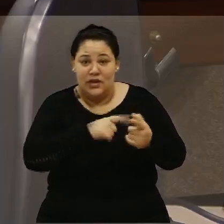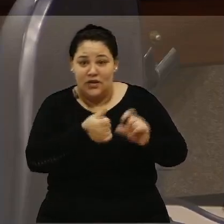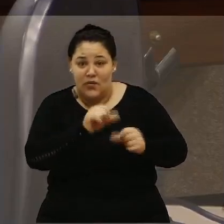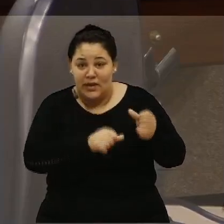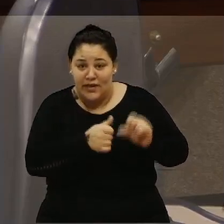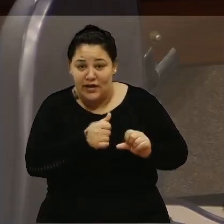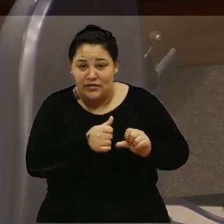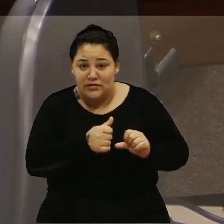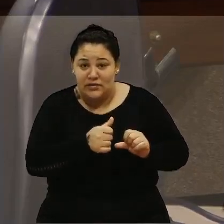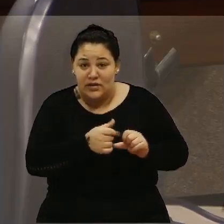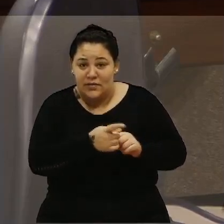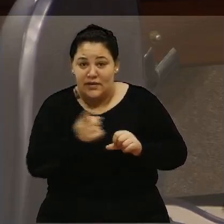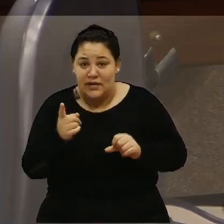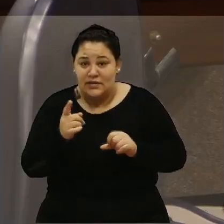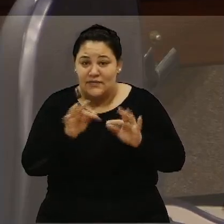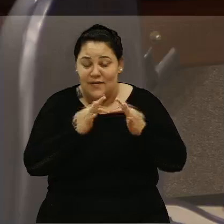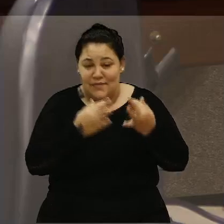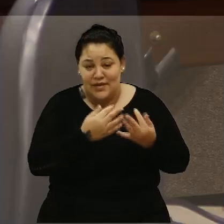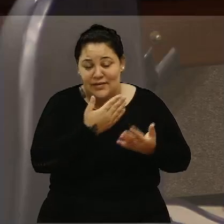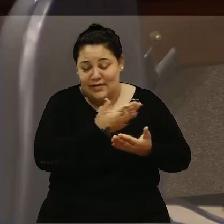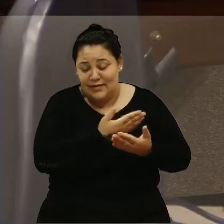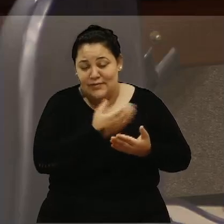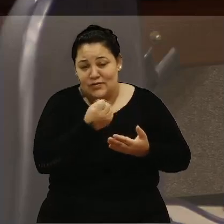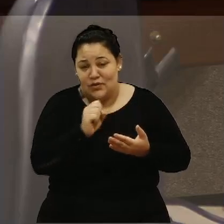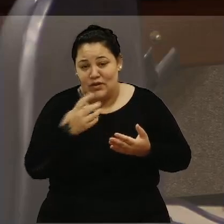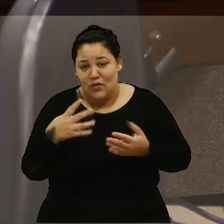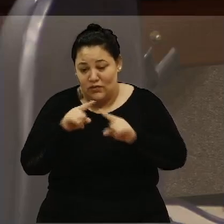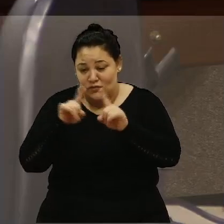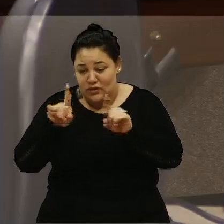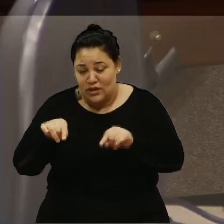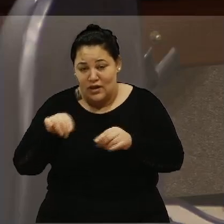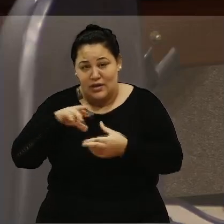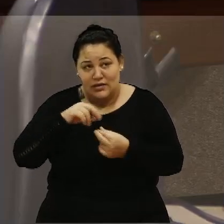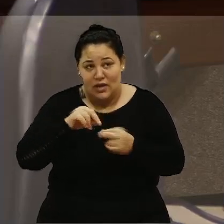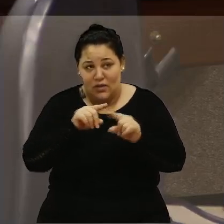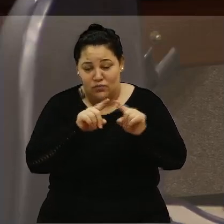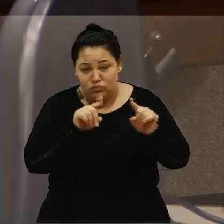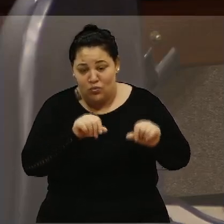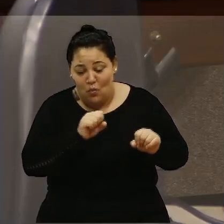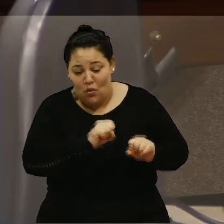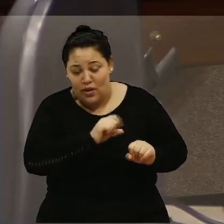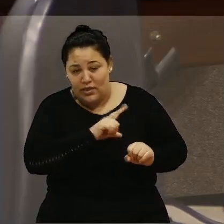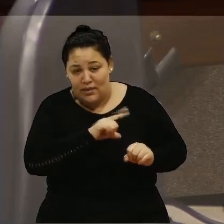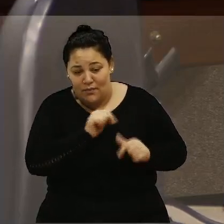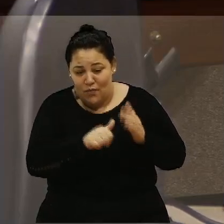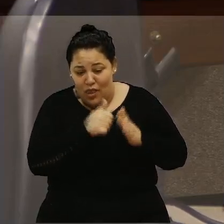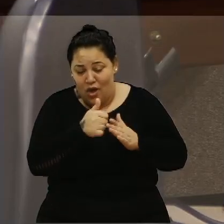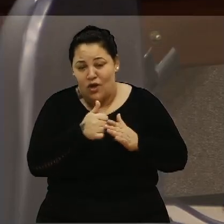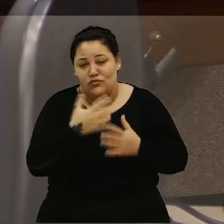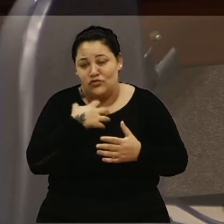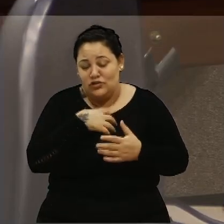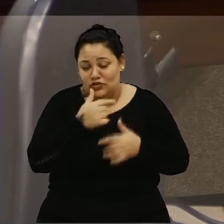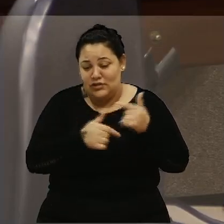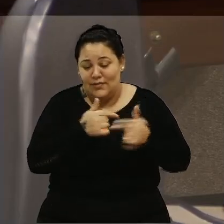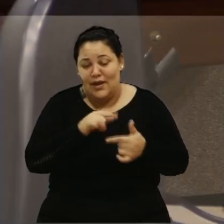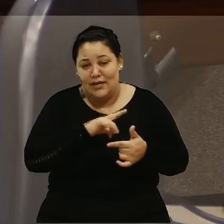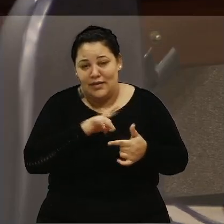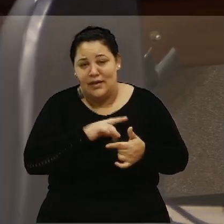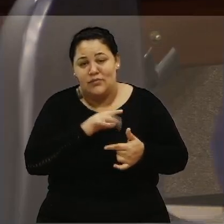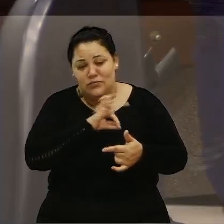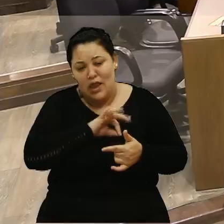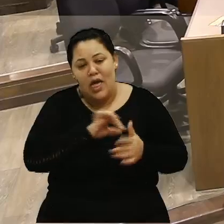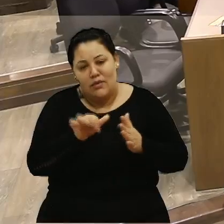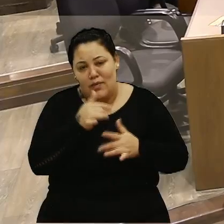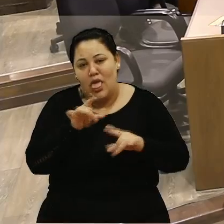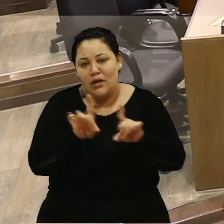para que essas famílias, esses 84 recicladores, possam ter melhores condições e ganhar mais com essa reciclagem. Muito obrigado.